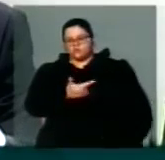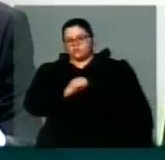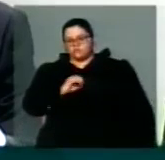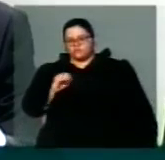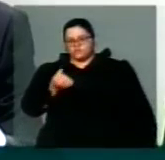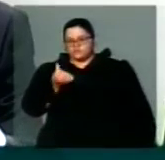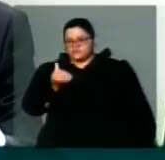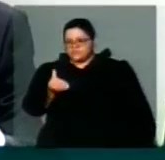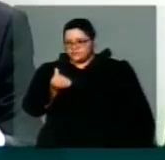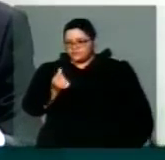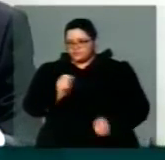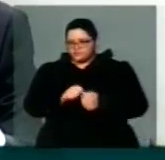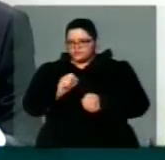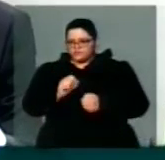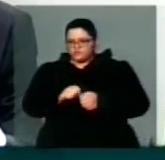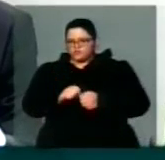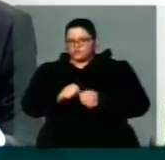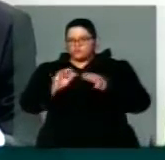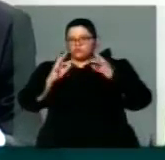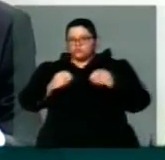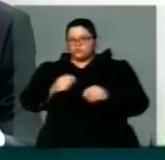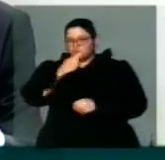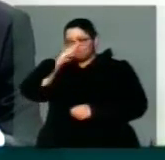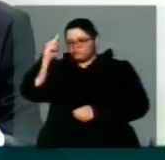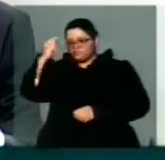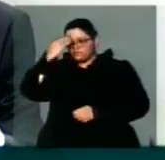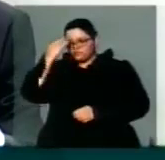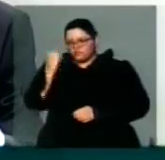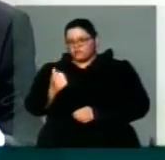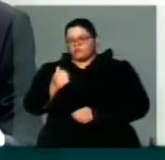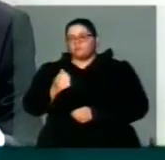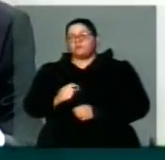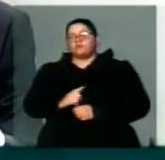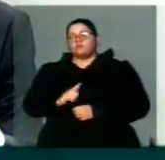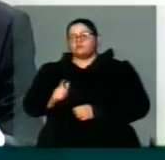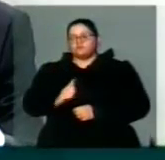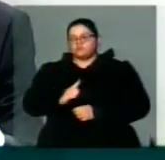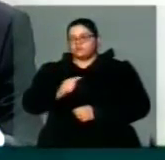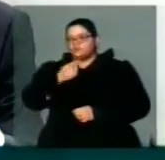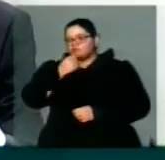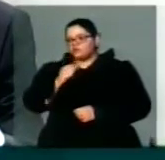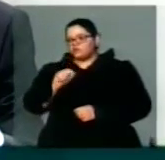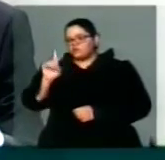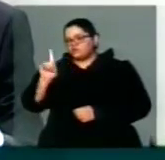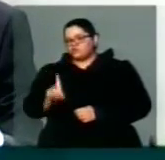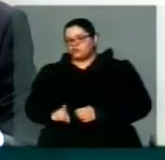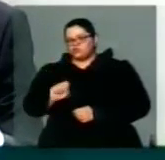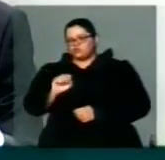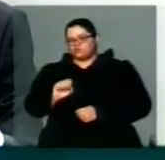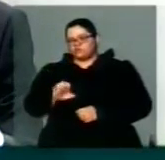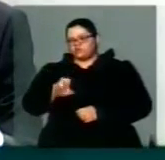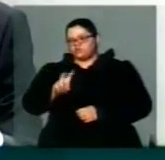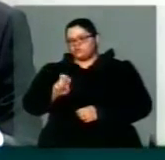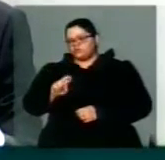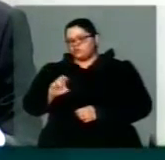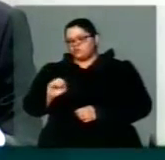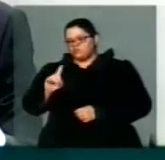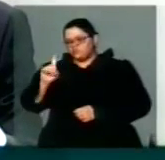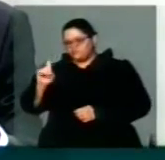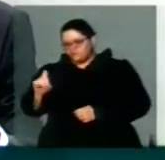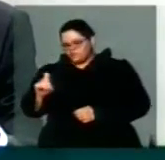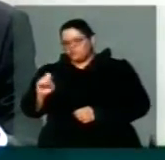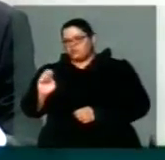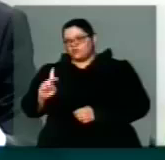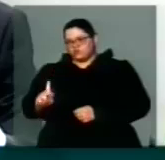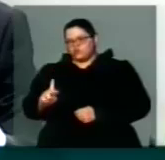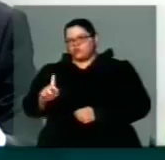de que havia essa posição que o Severo era o diretor e o Paulo Roberto era o diretor, a minha